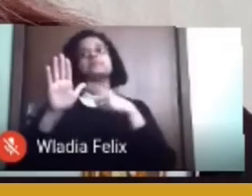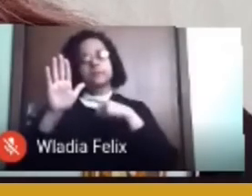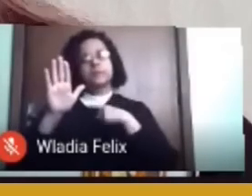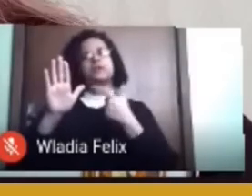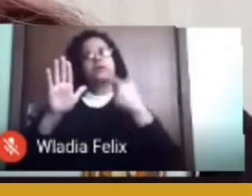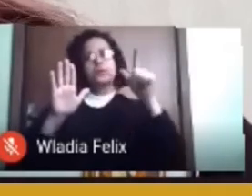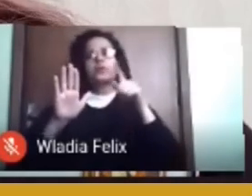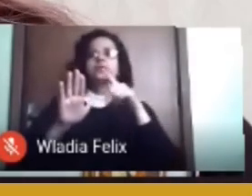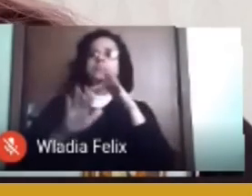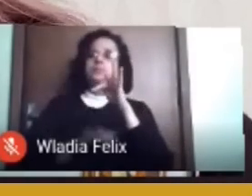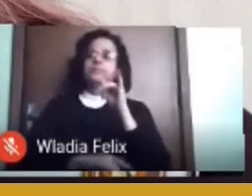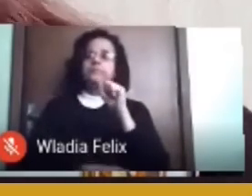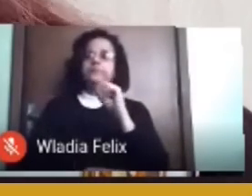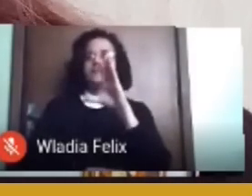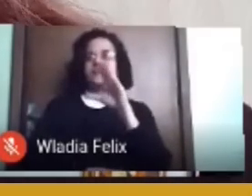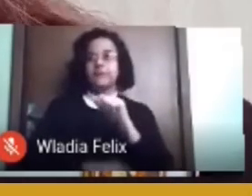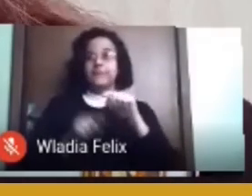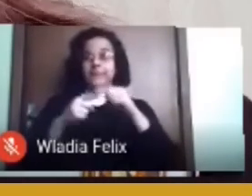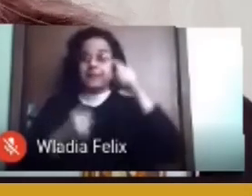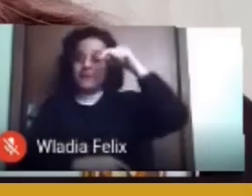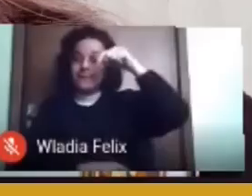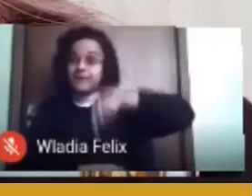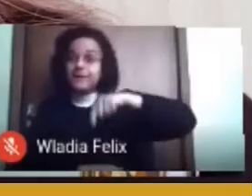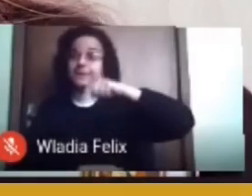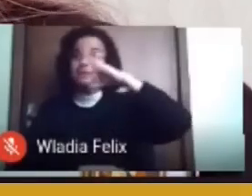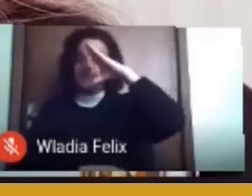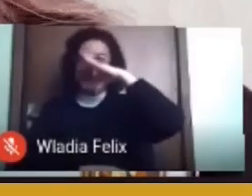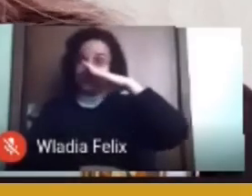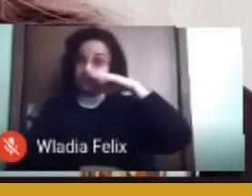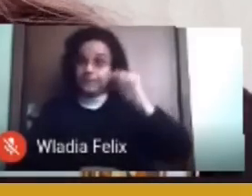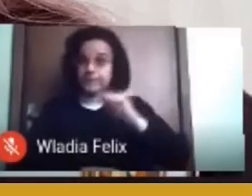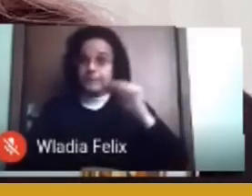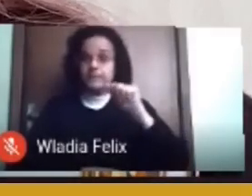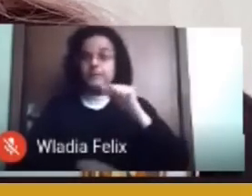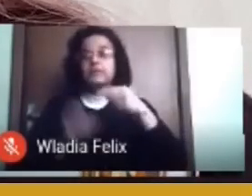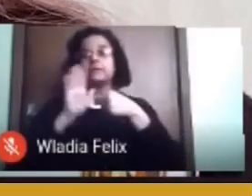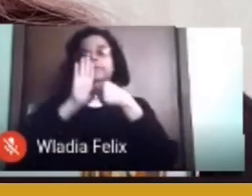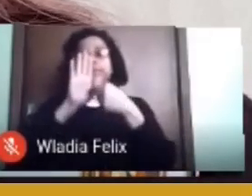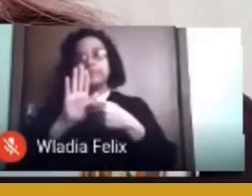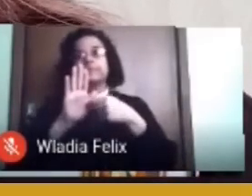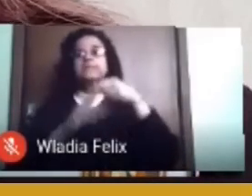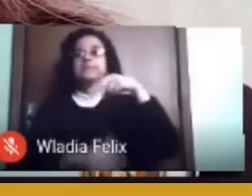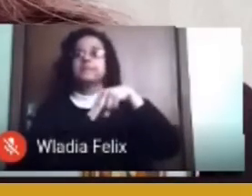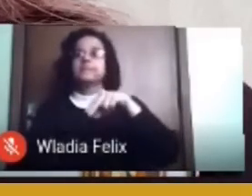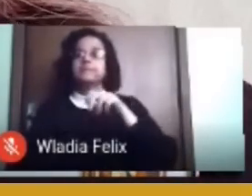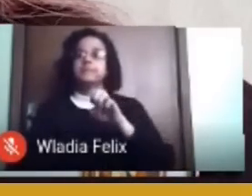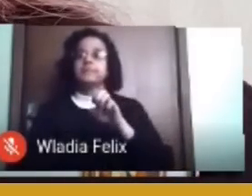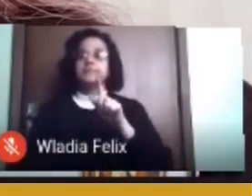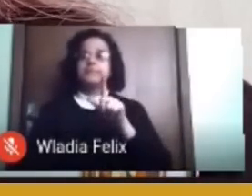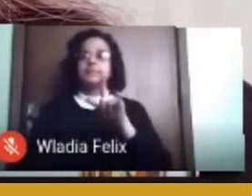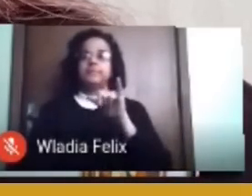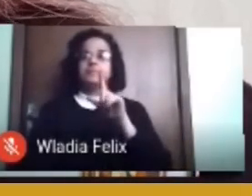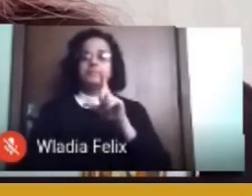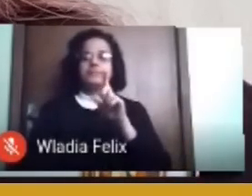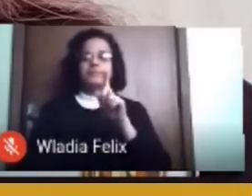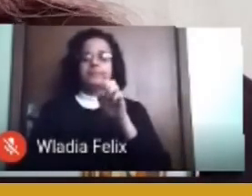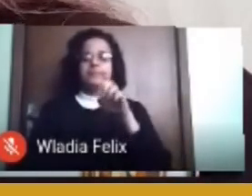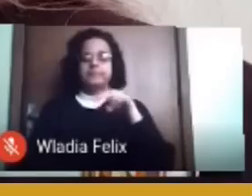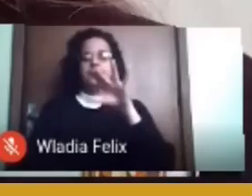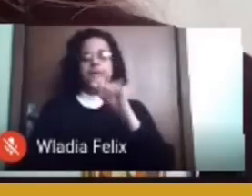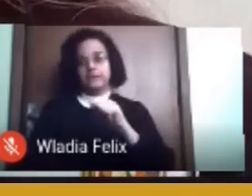evidencia-se mais a negligência, que pode levar também a outras violências. E a outra estatística